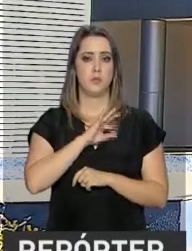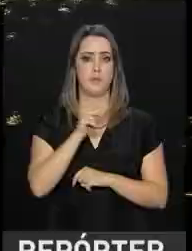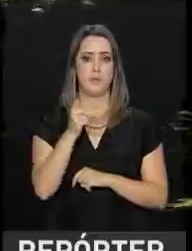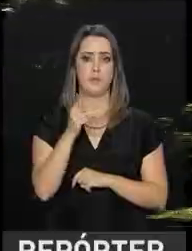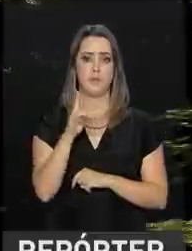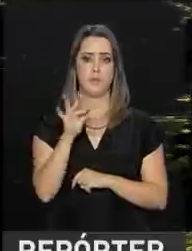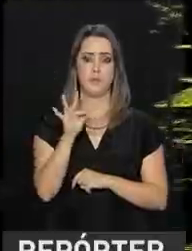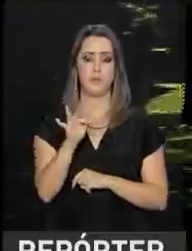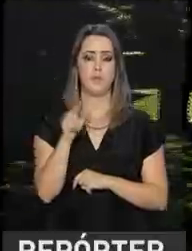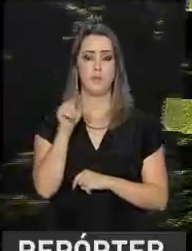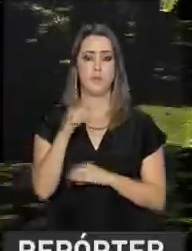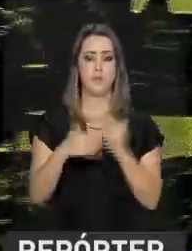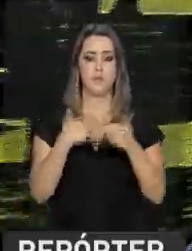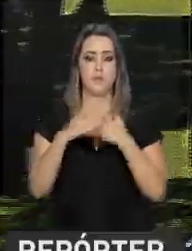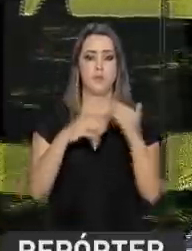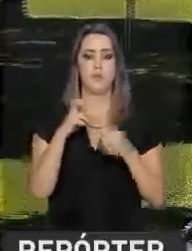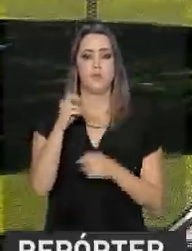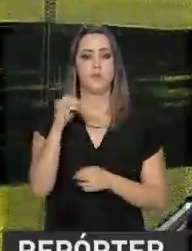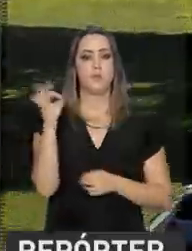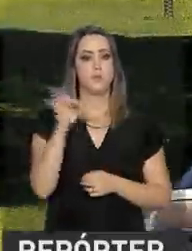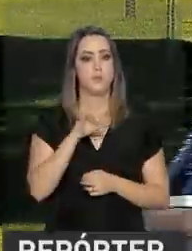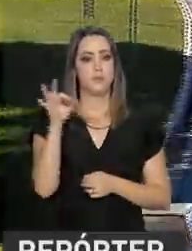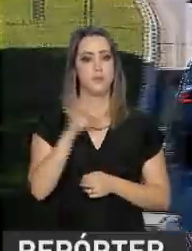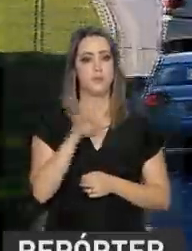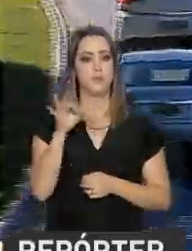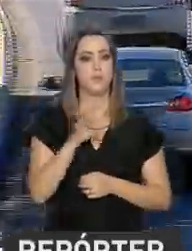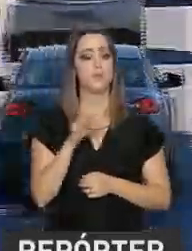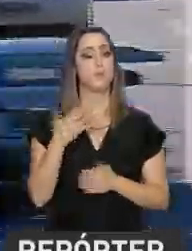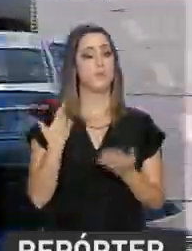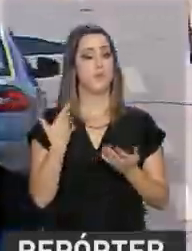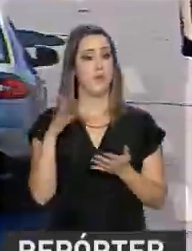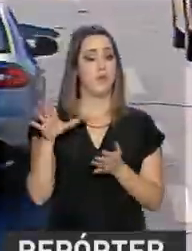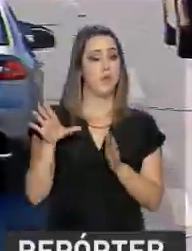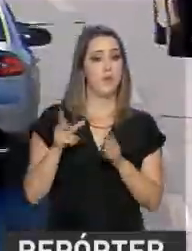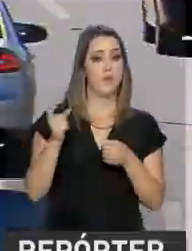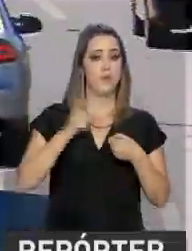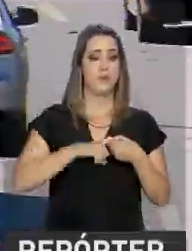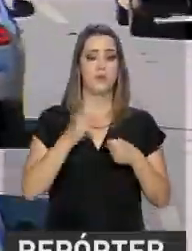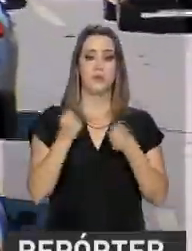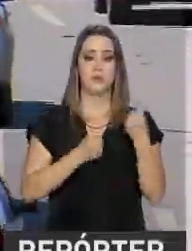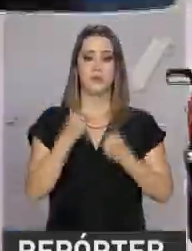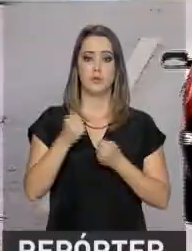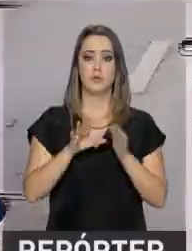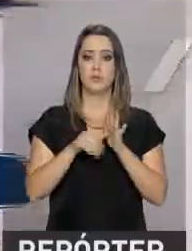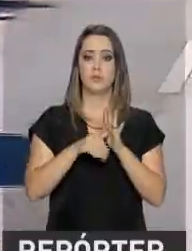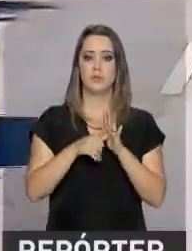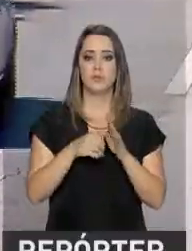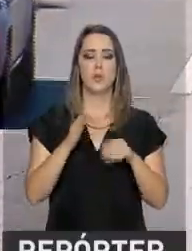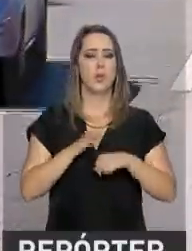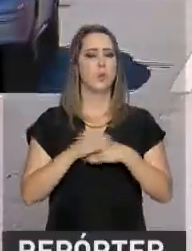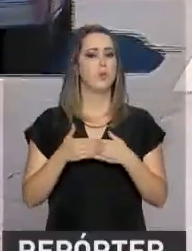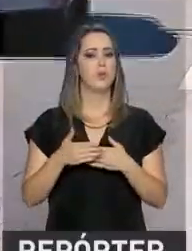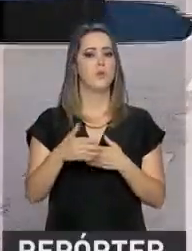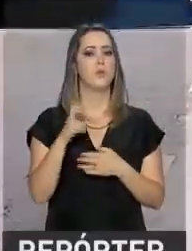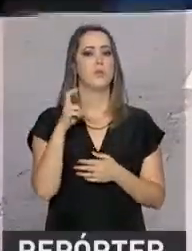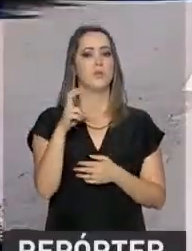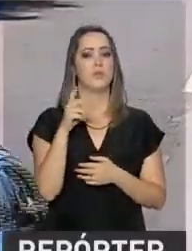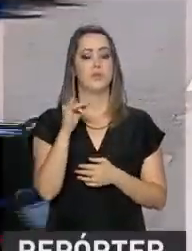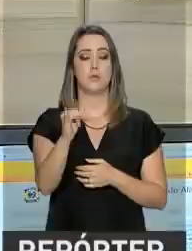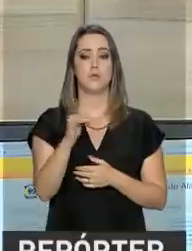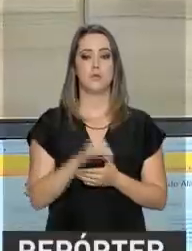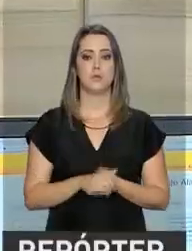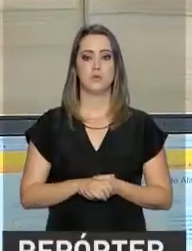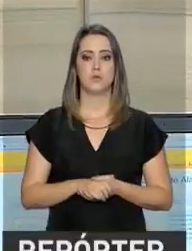é de que aumente em 50% a recuperação desses veículos roubados num prazo de até cinco